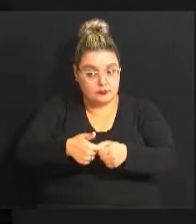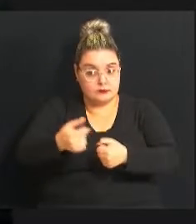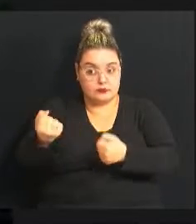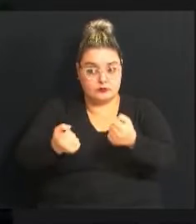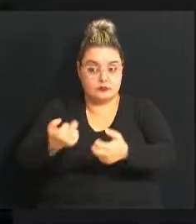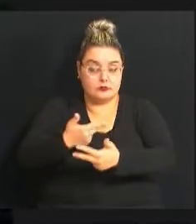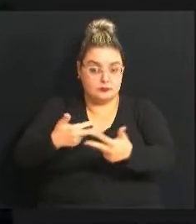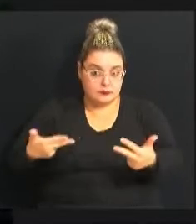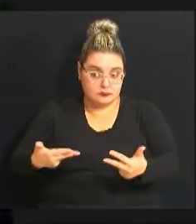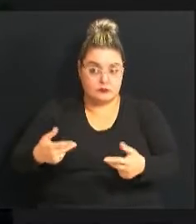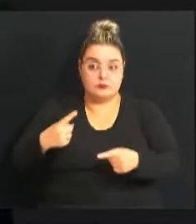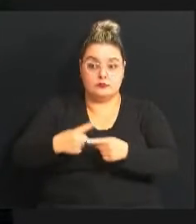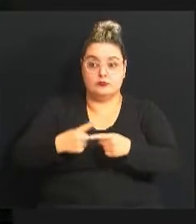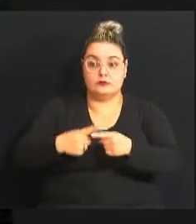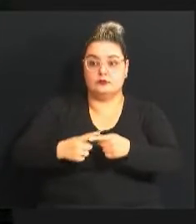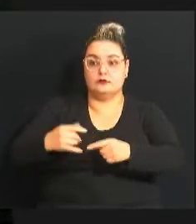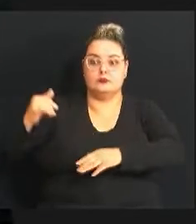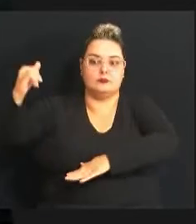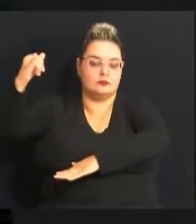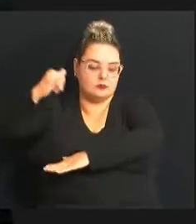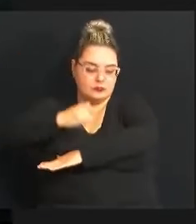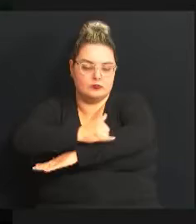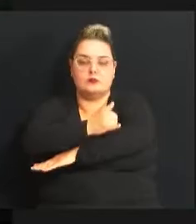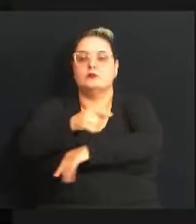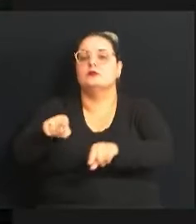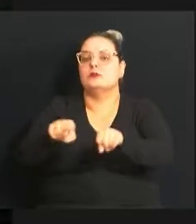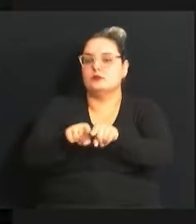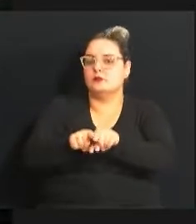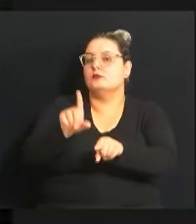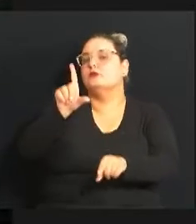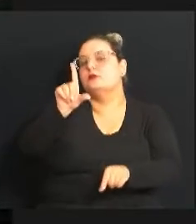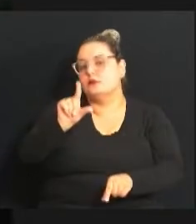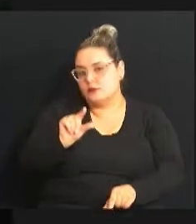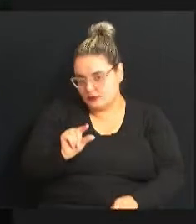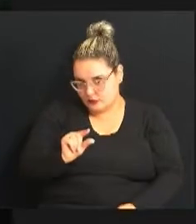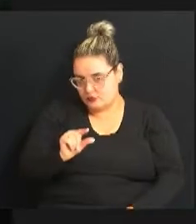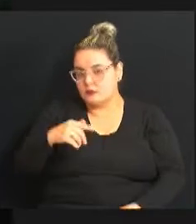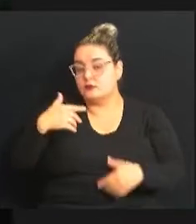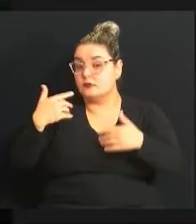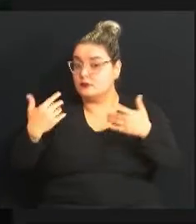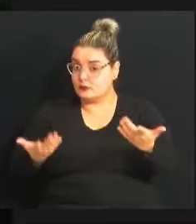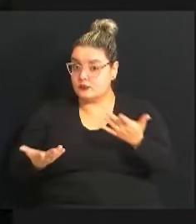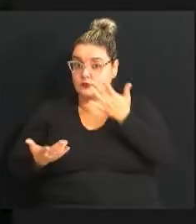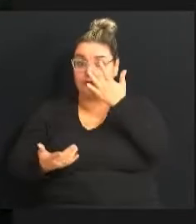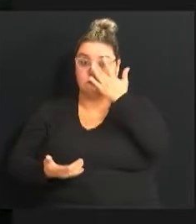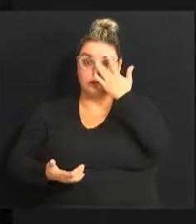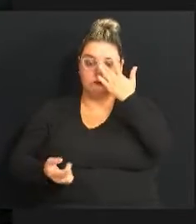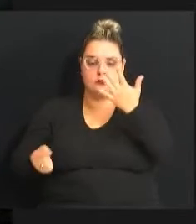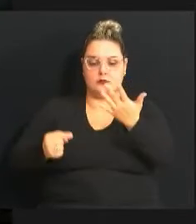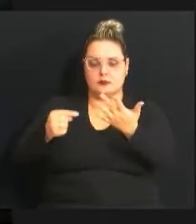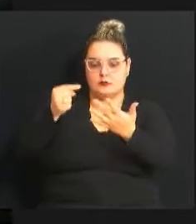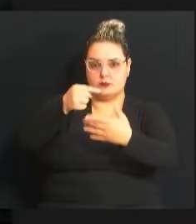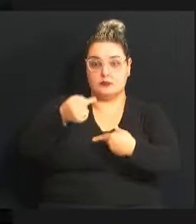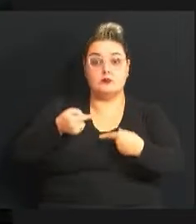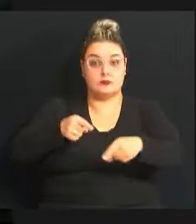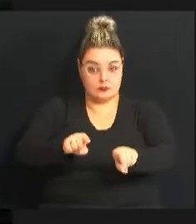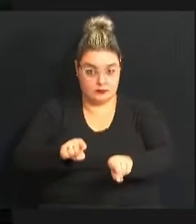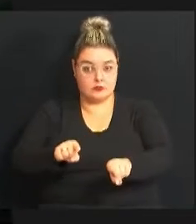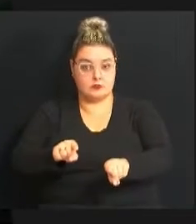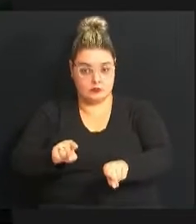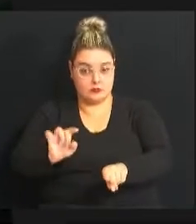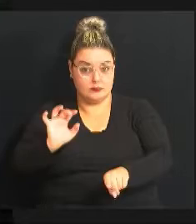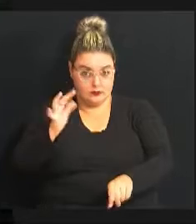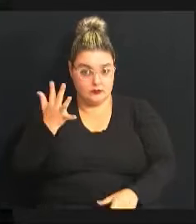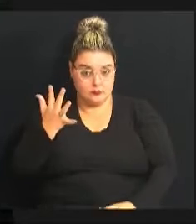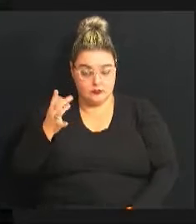porque as passagens aéreas também caíram bastante. Então, esses itens têm provocado esse fenômeno. Mas, se a gente